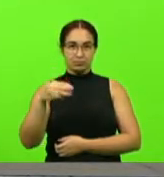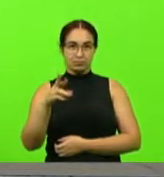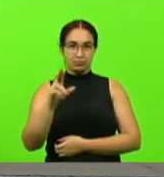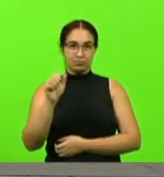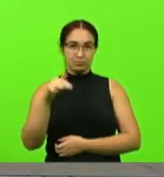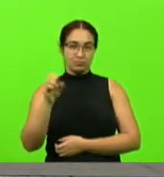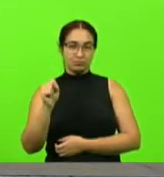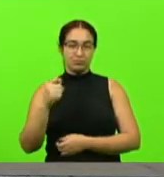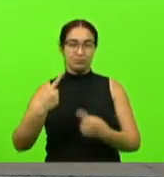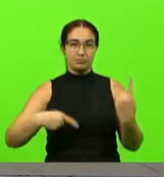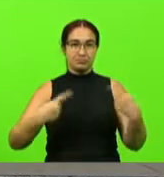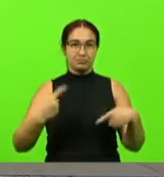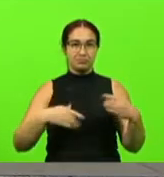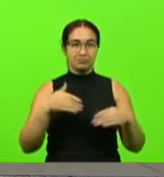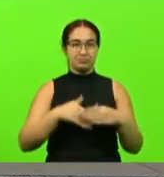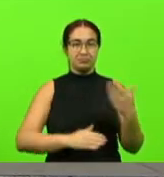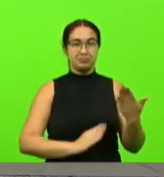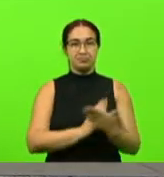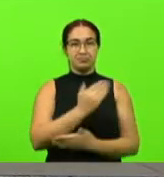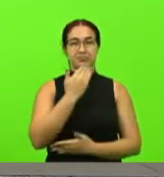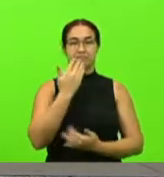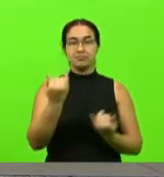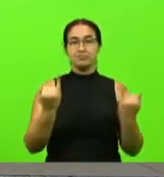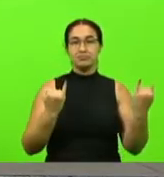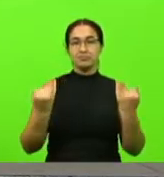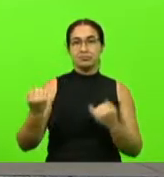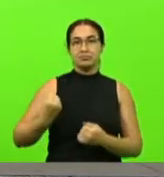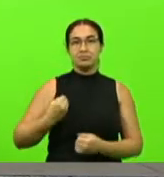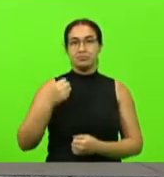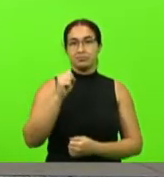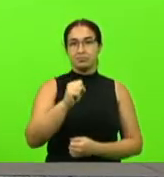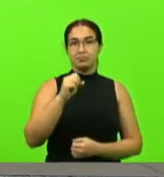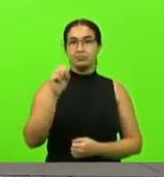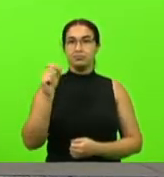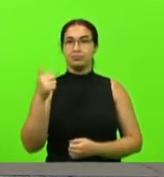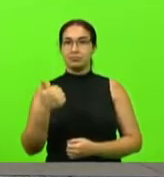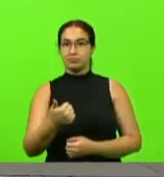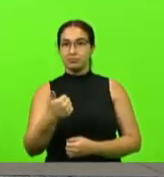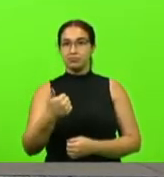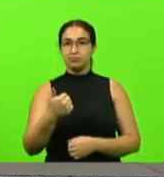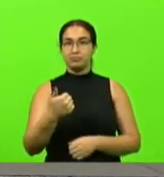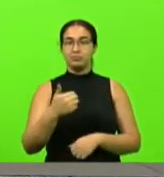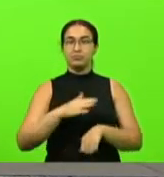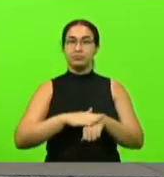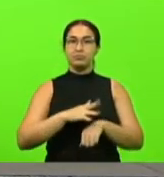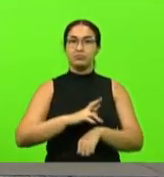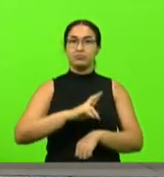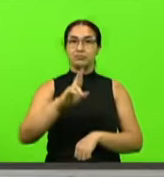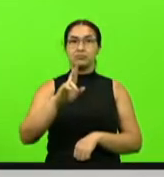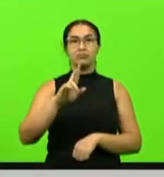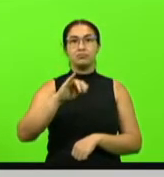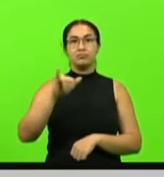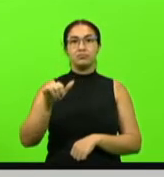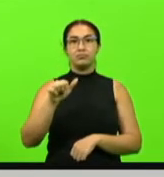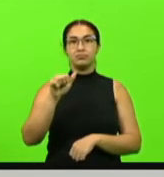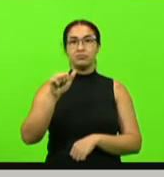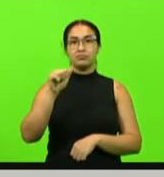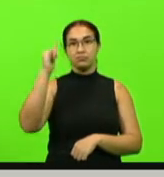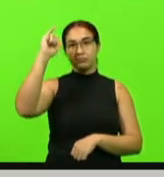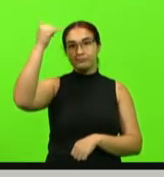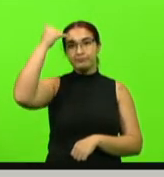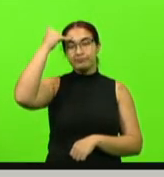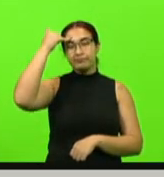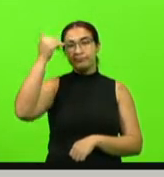votação, aprovado. Pedido de informação 81, autor deputado Jair Mioto,